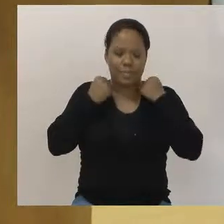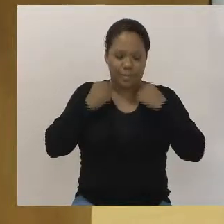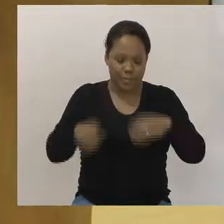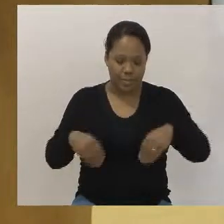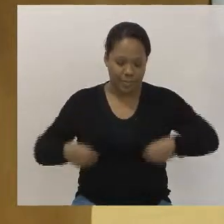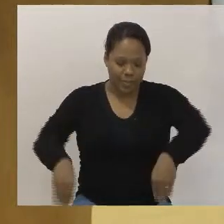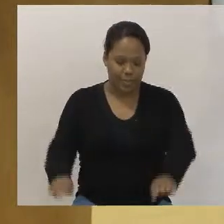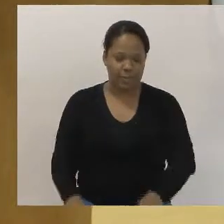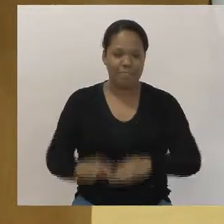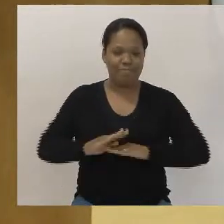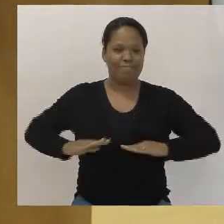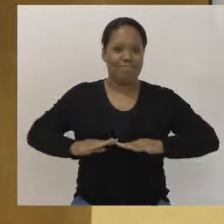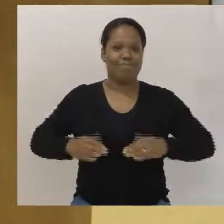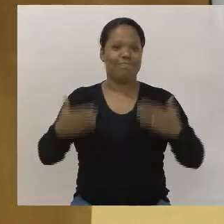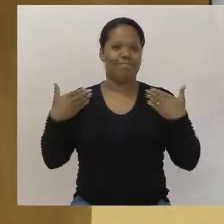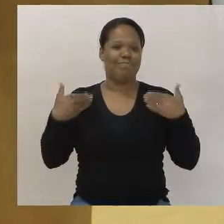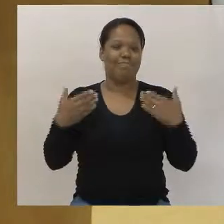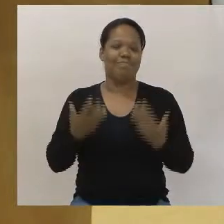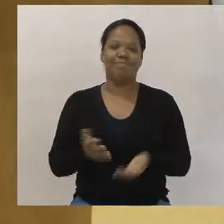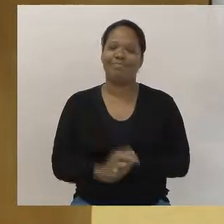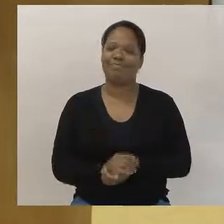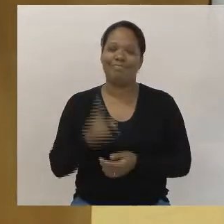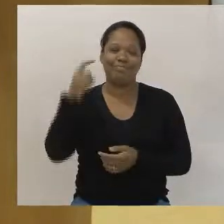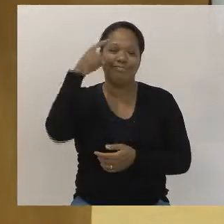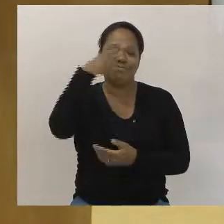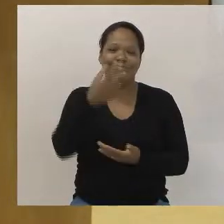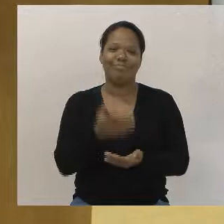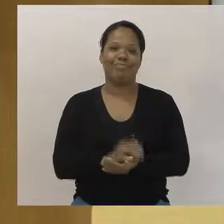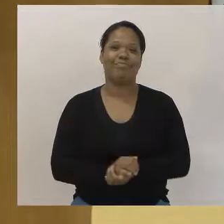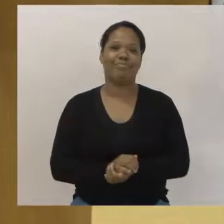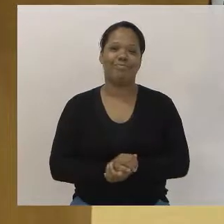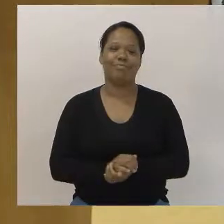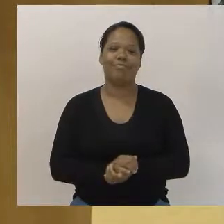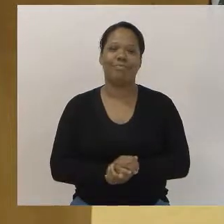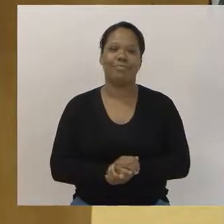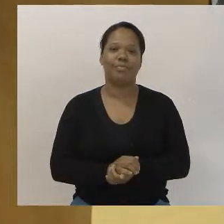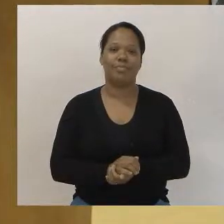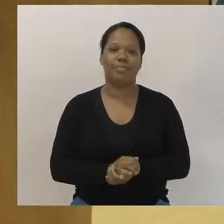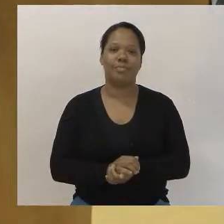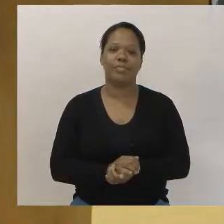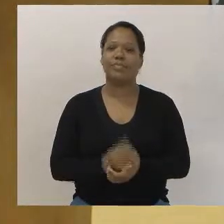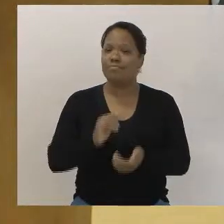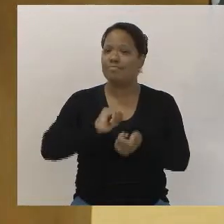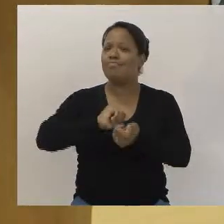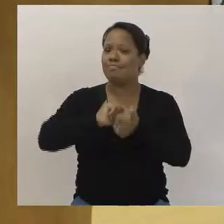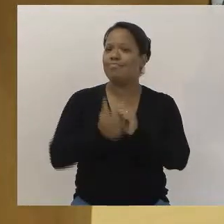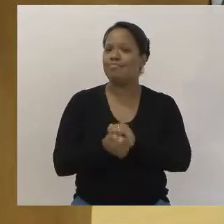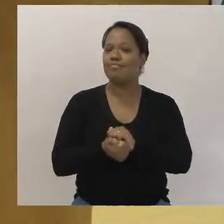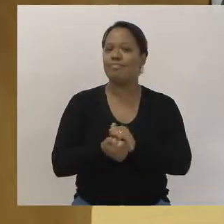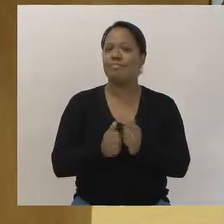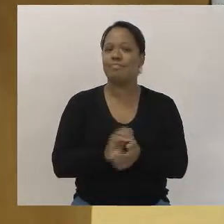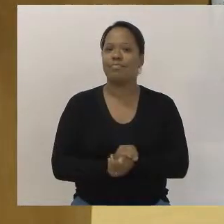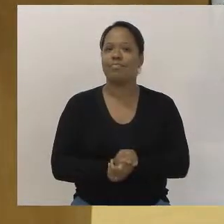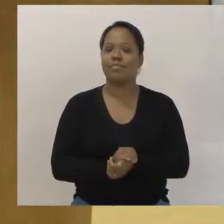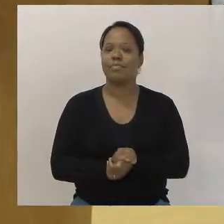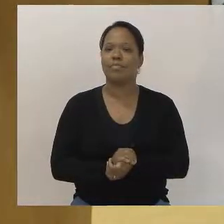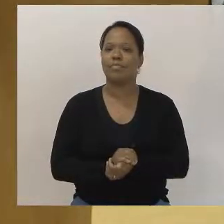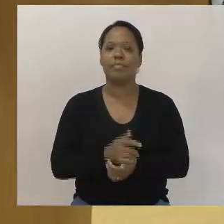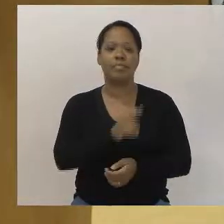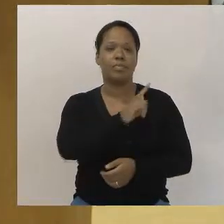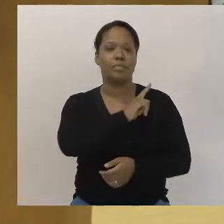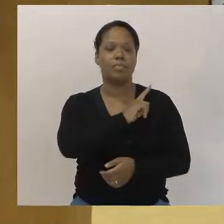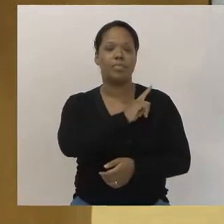distribuir muitas vezes porque essa demanda esse desafio é do administrador